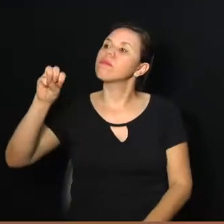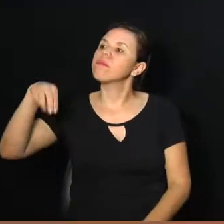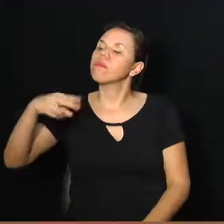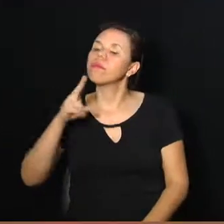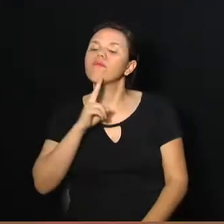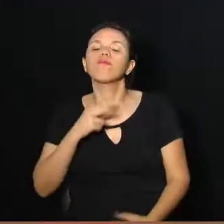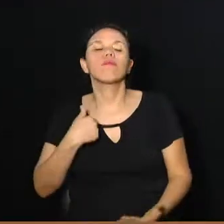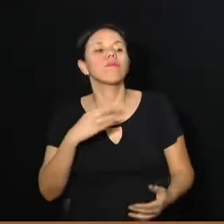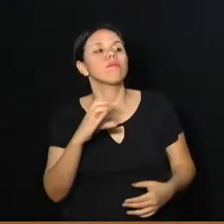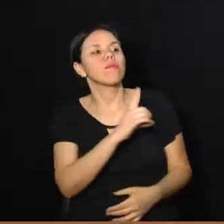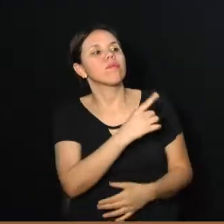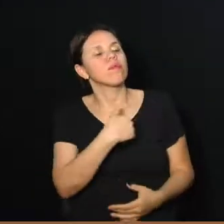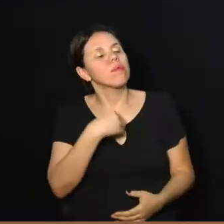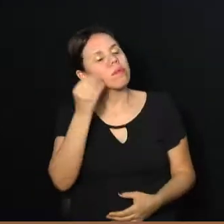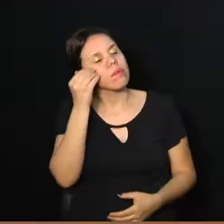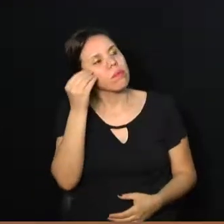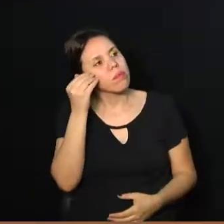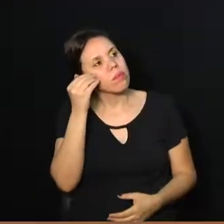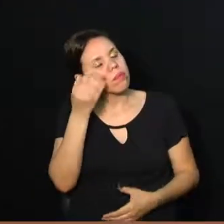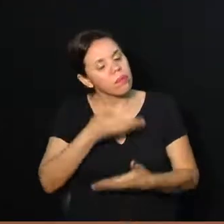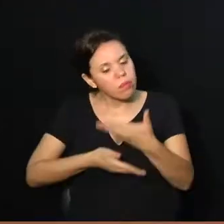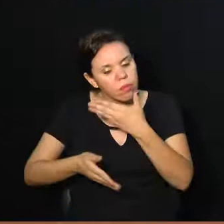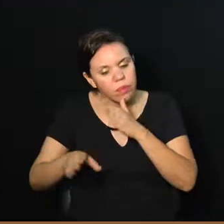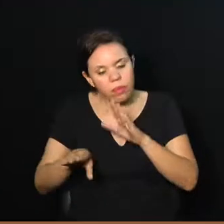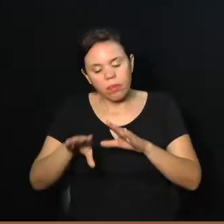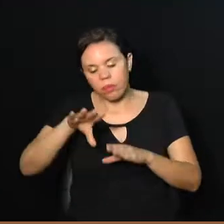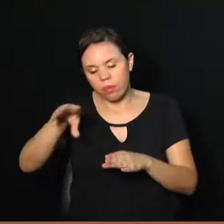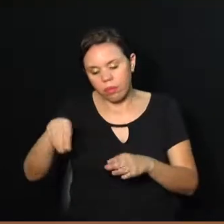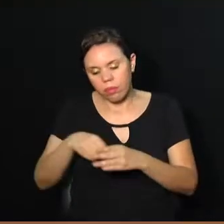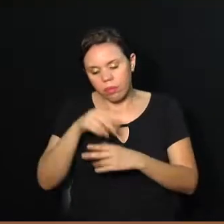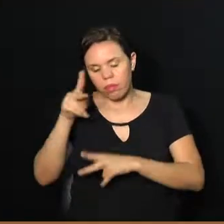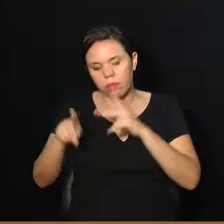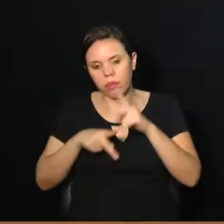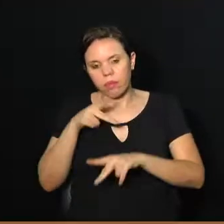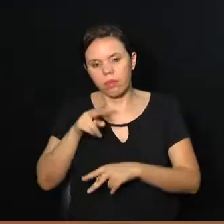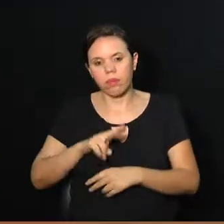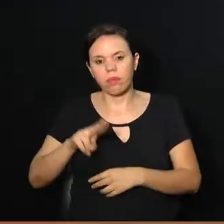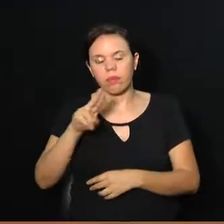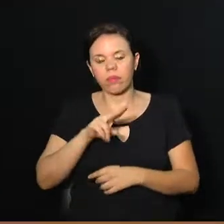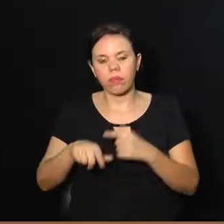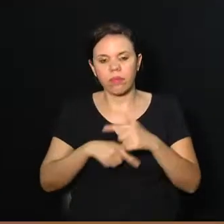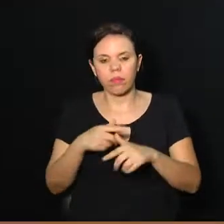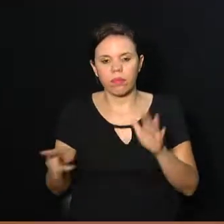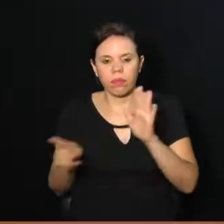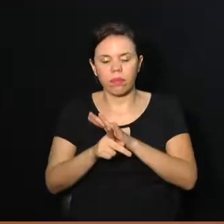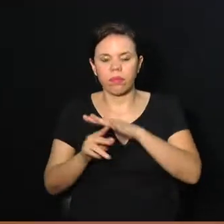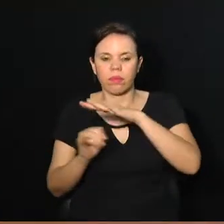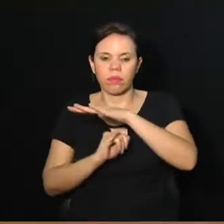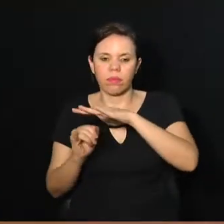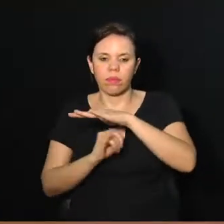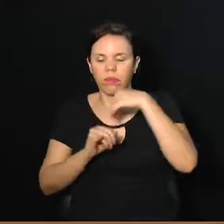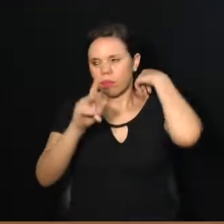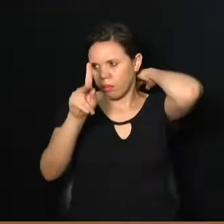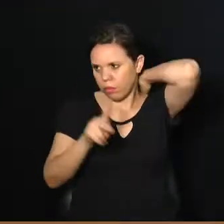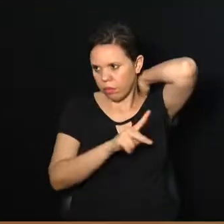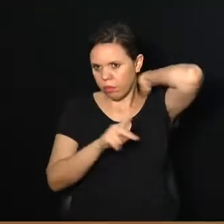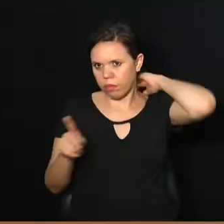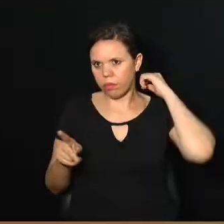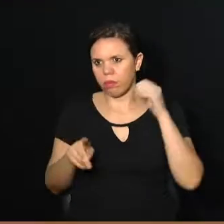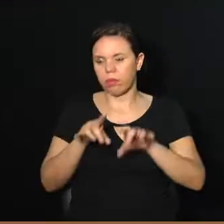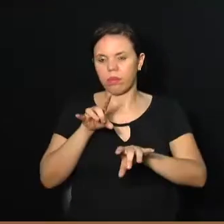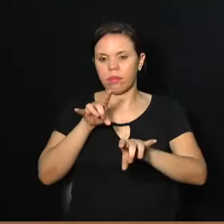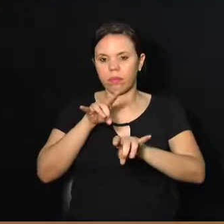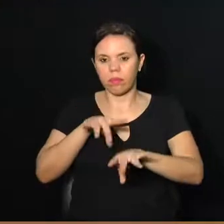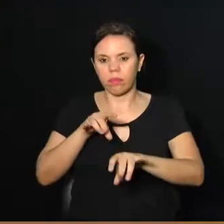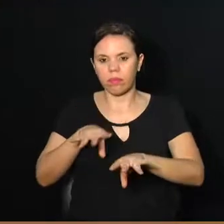tentava, de um jeito ou de outro, tentar ressocializar essas pessoas. Então a gente utilizava dos serviços do próprio Instituto Padre Haroldo, das oficinas, de